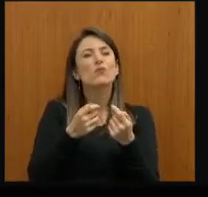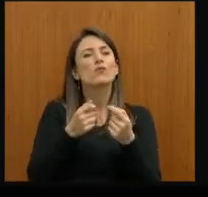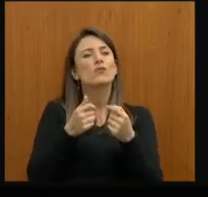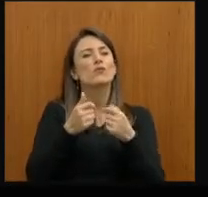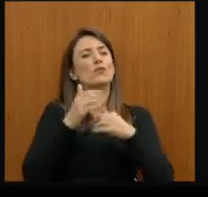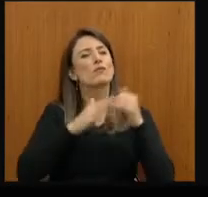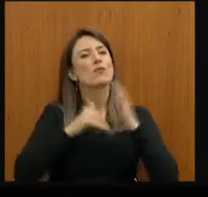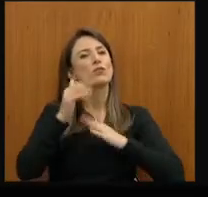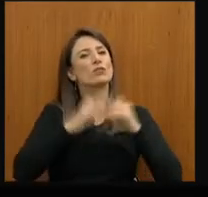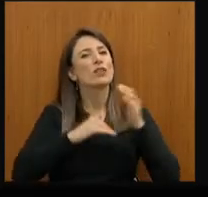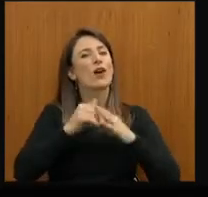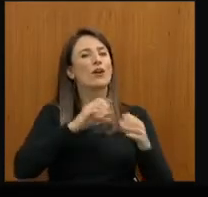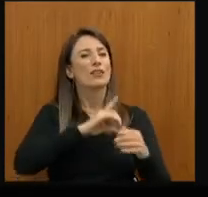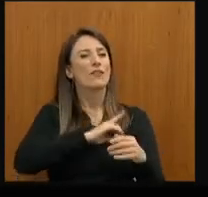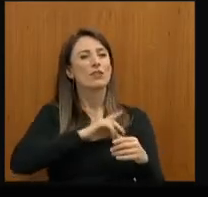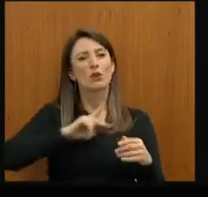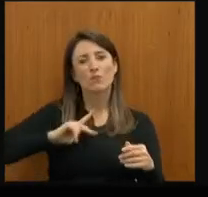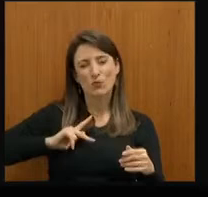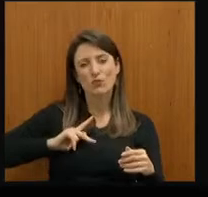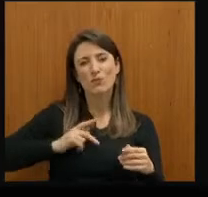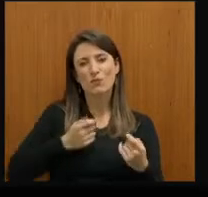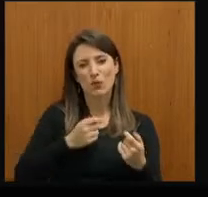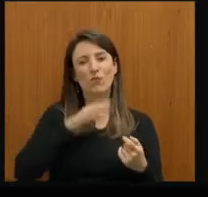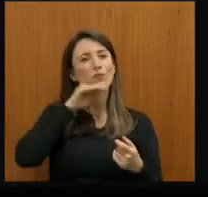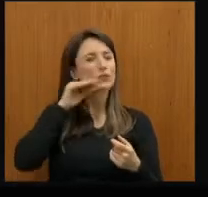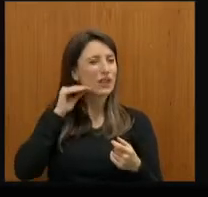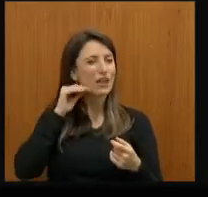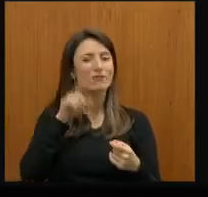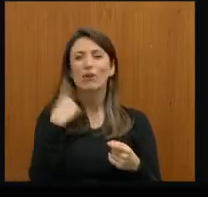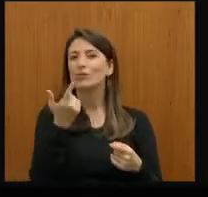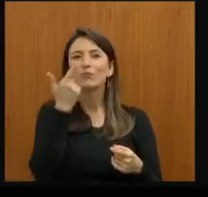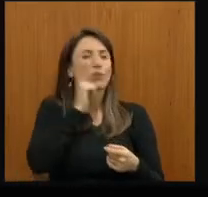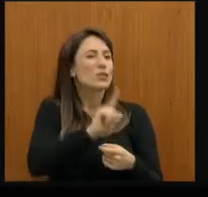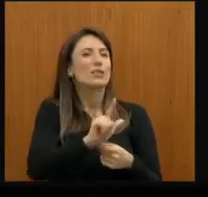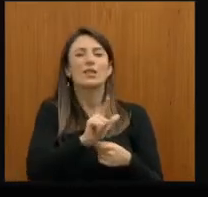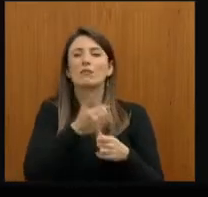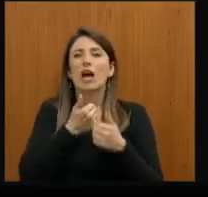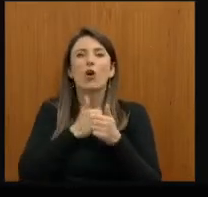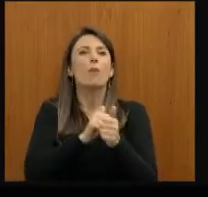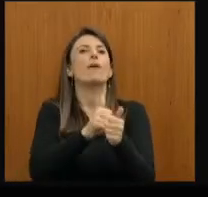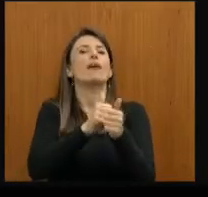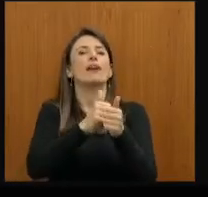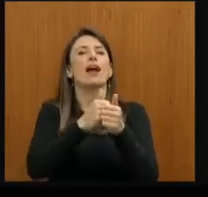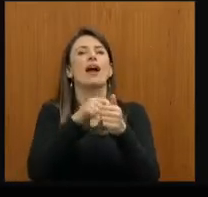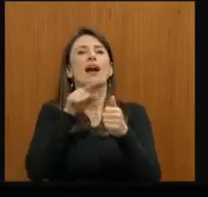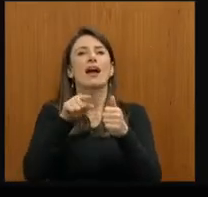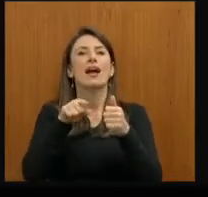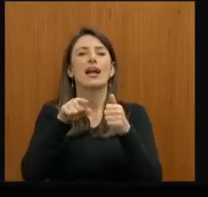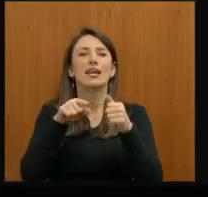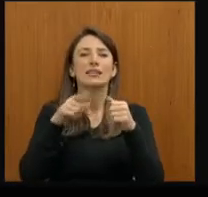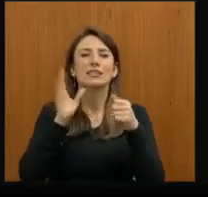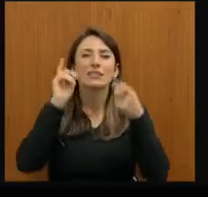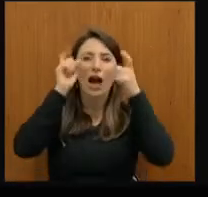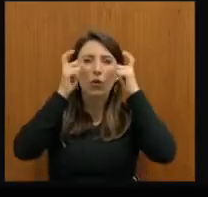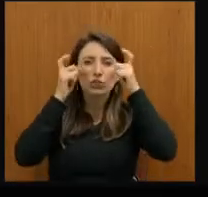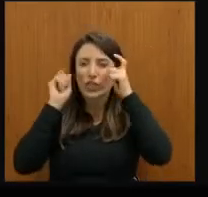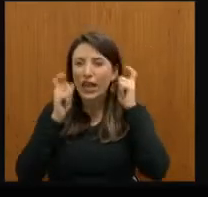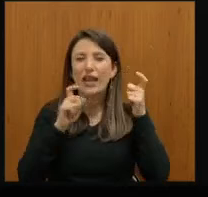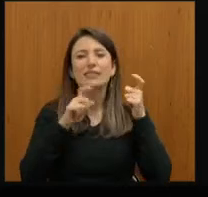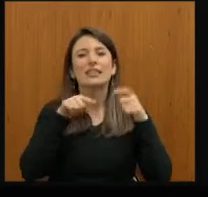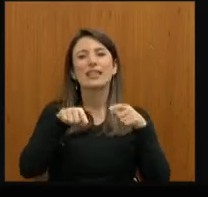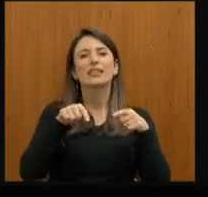temos condições de acompanhar hoje as audiências dava ações penais públicas né Isso é